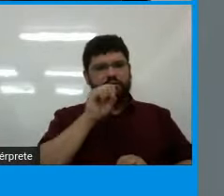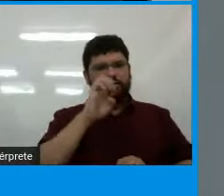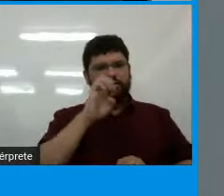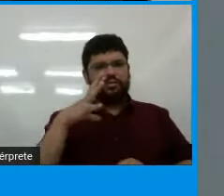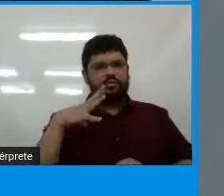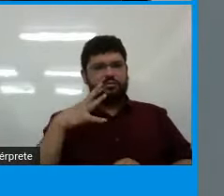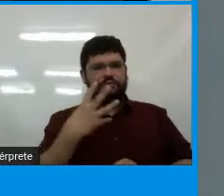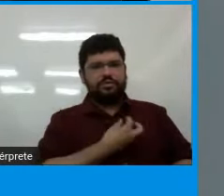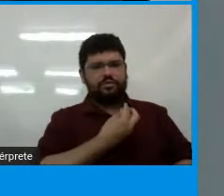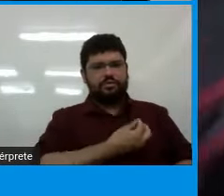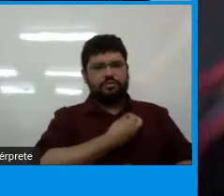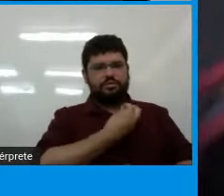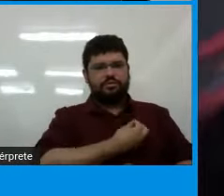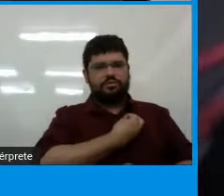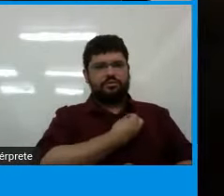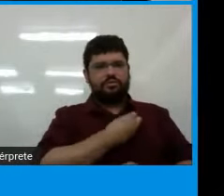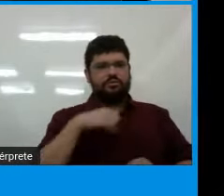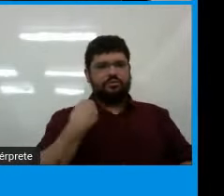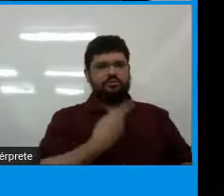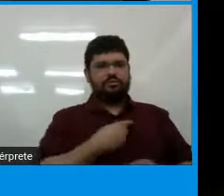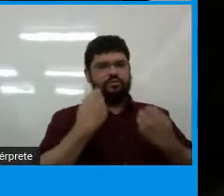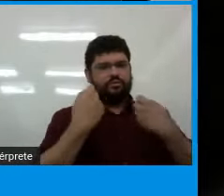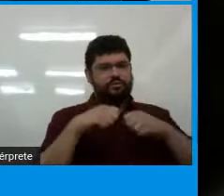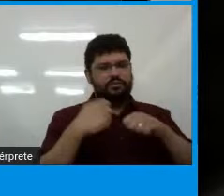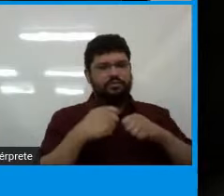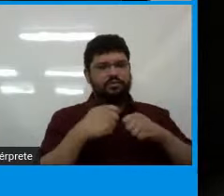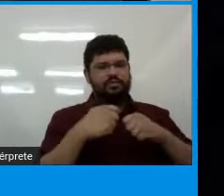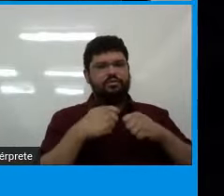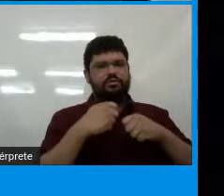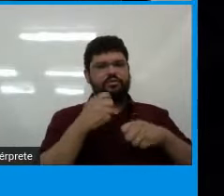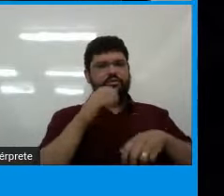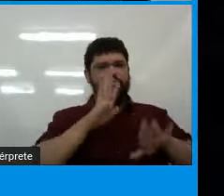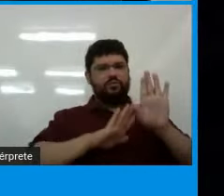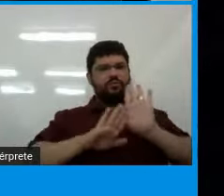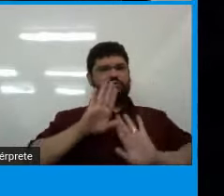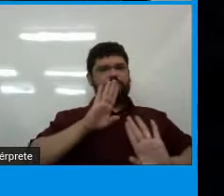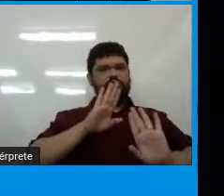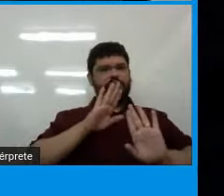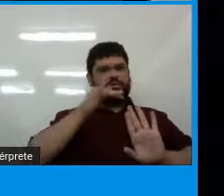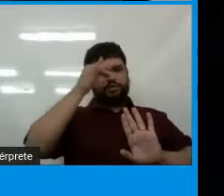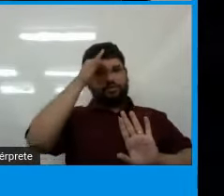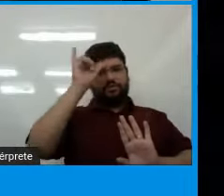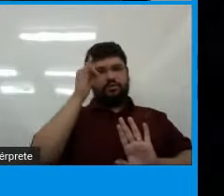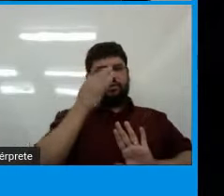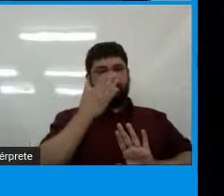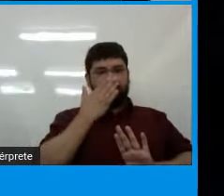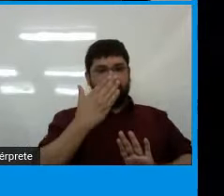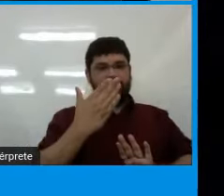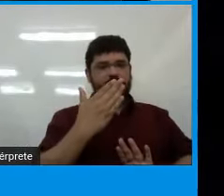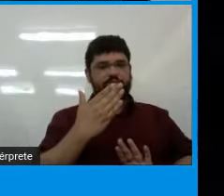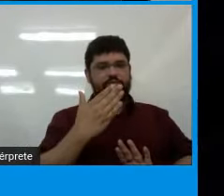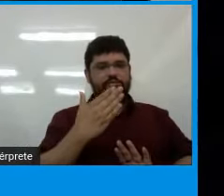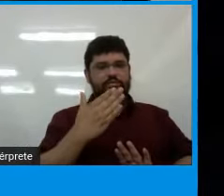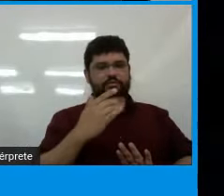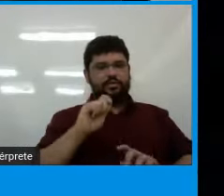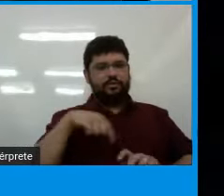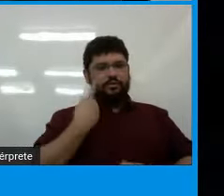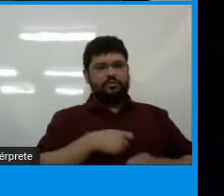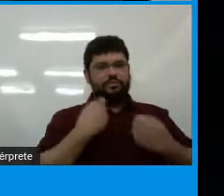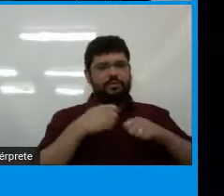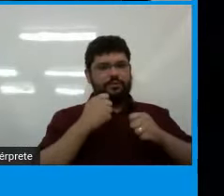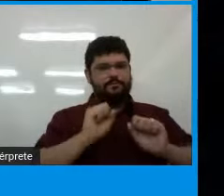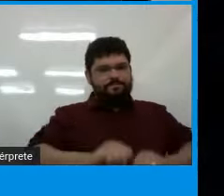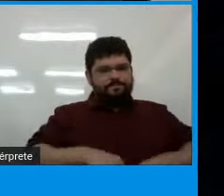houver essa interrupção, o presencial espera, volta e recupera toda e qualquer lição. Isso é resiliência